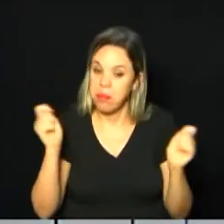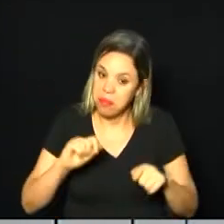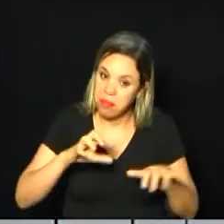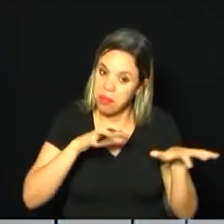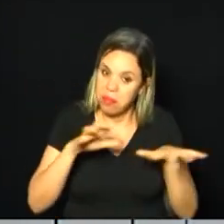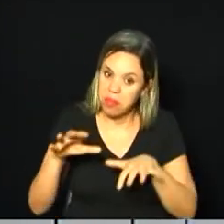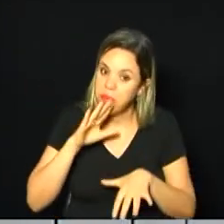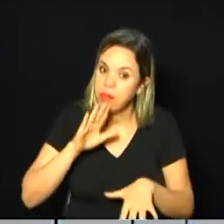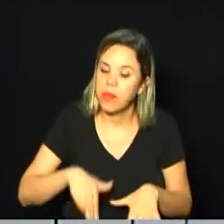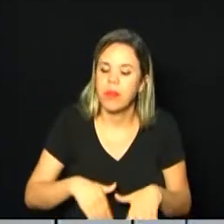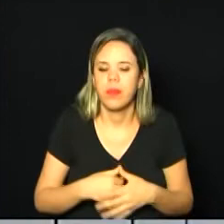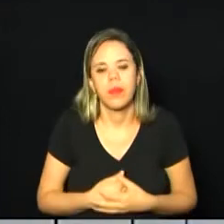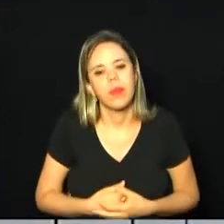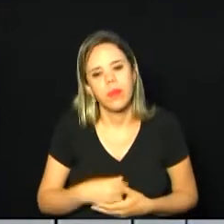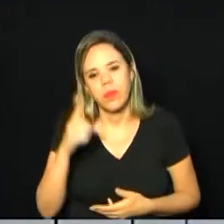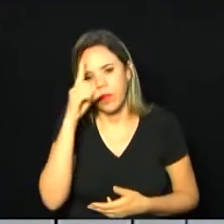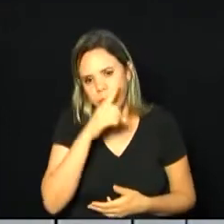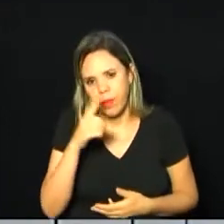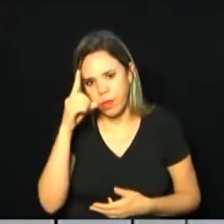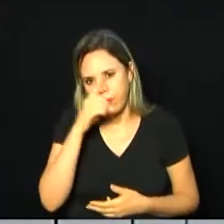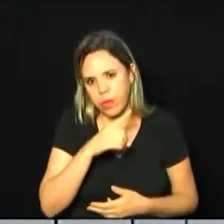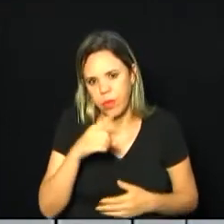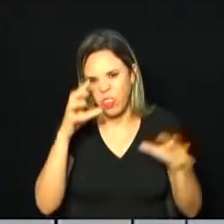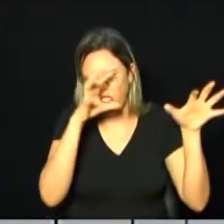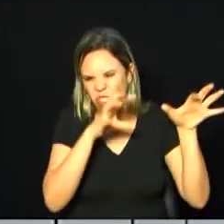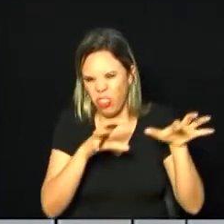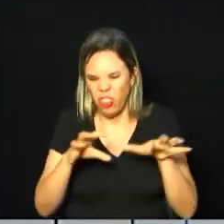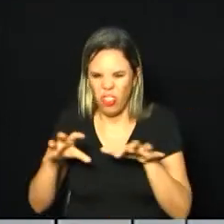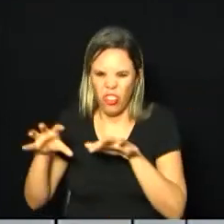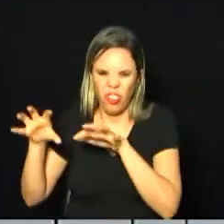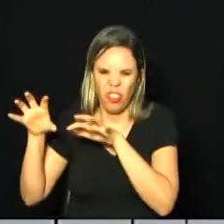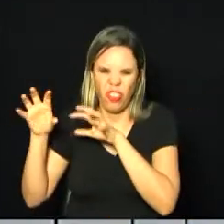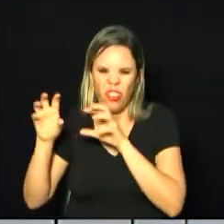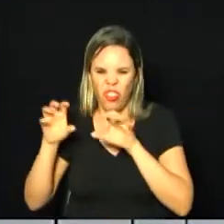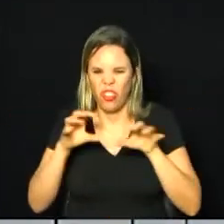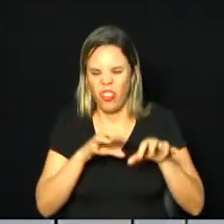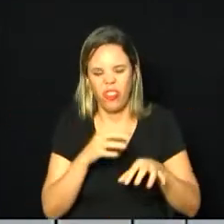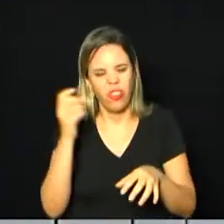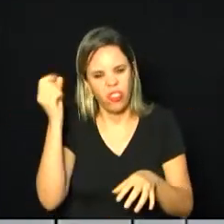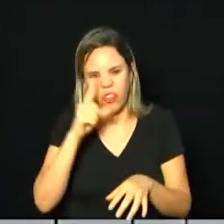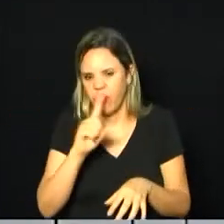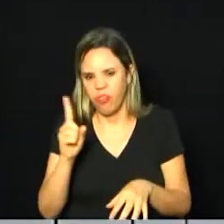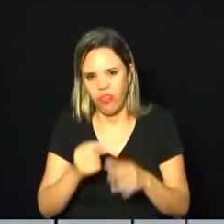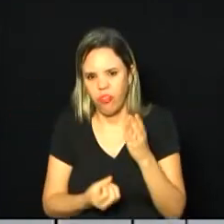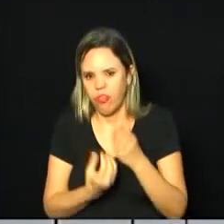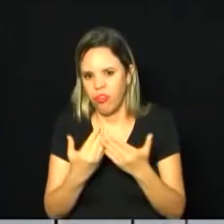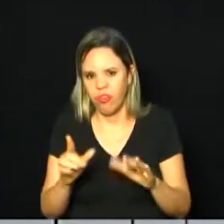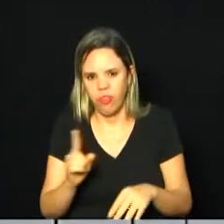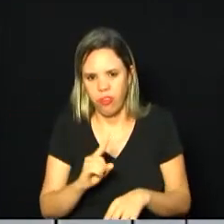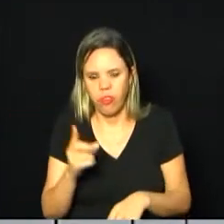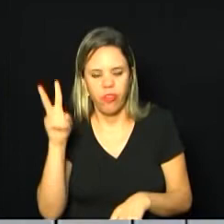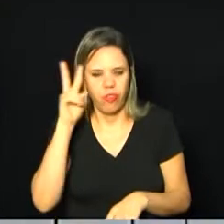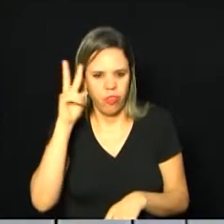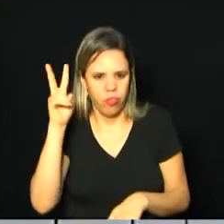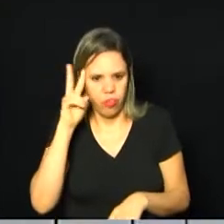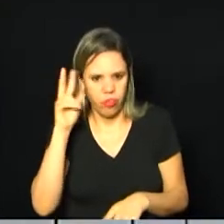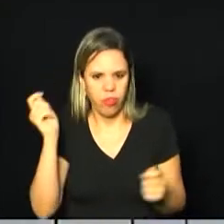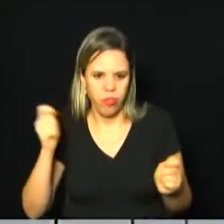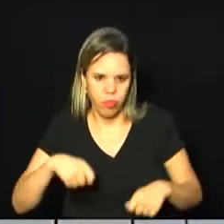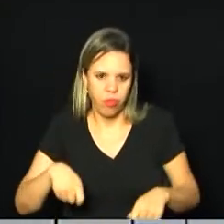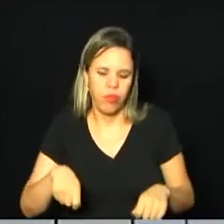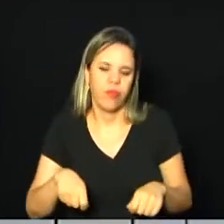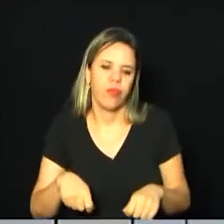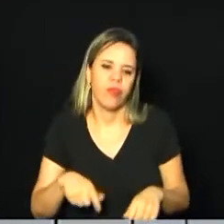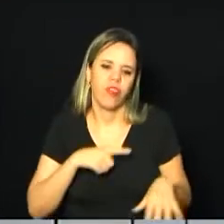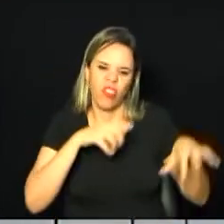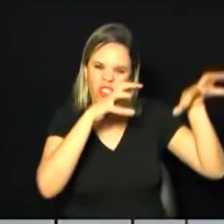de chuva para a tarde no domingo dia chuvoso viu aí nem o sol deve dar as caras segunda-feira também